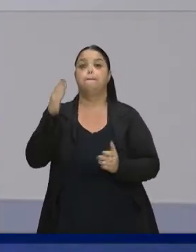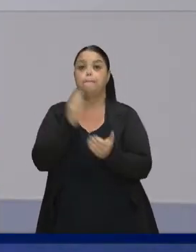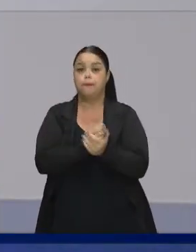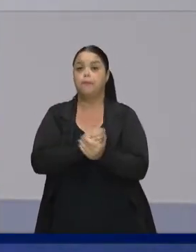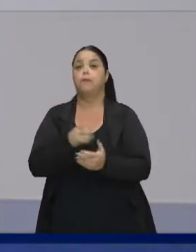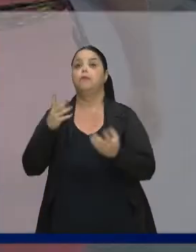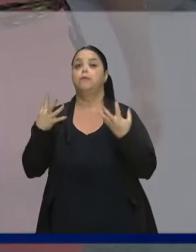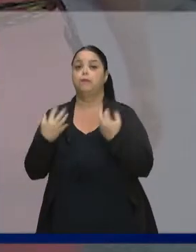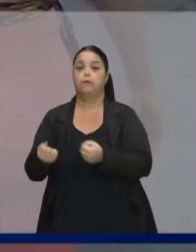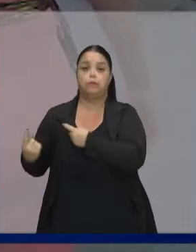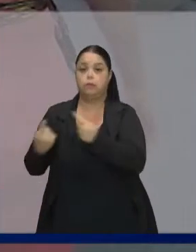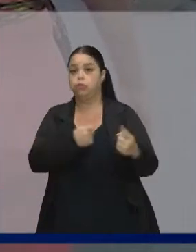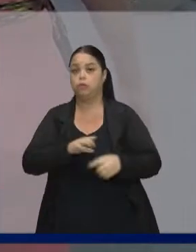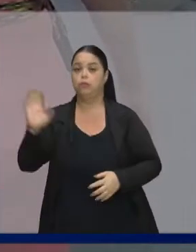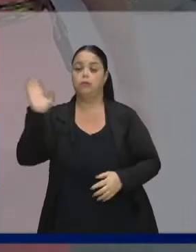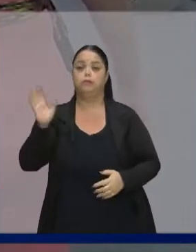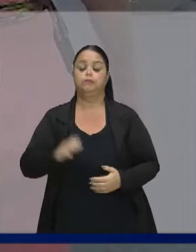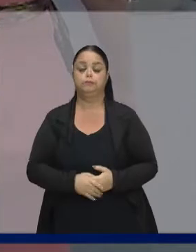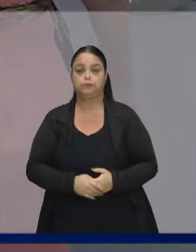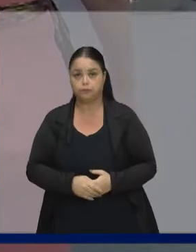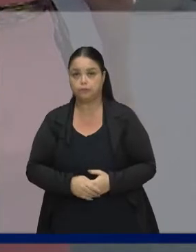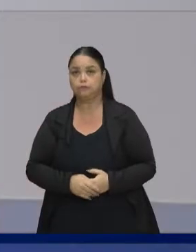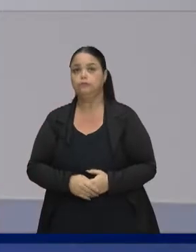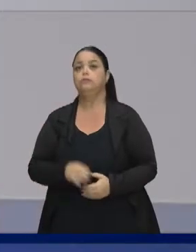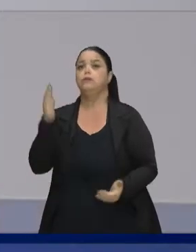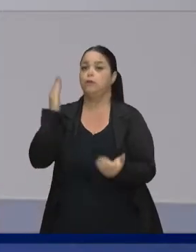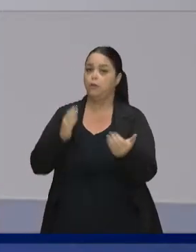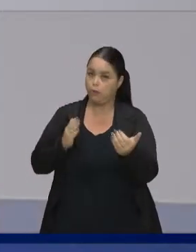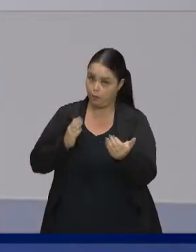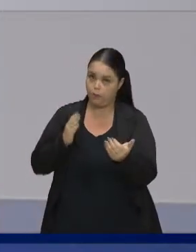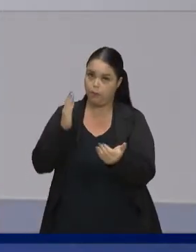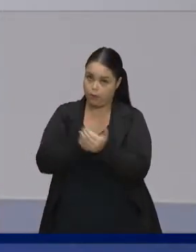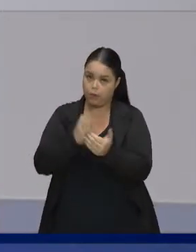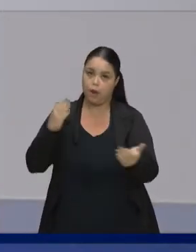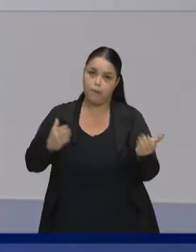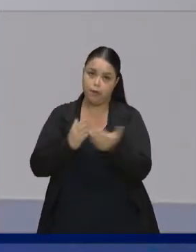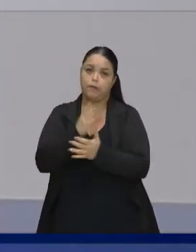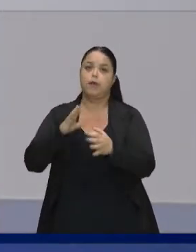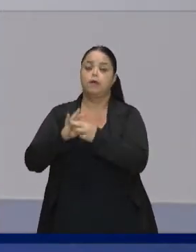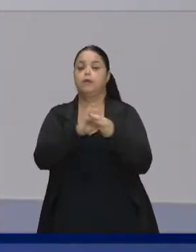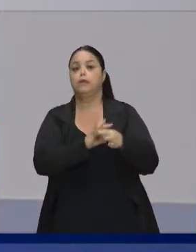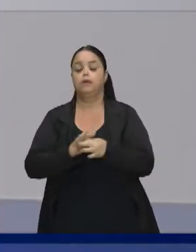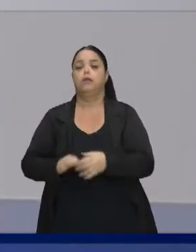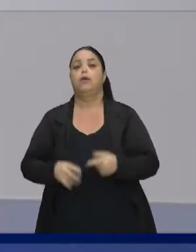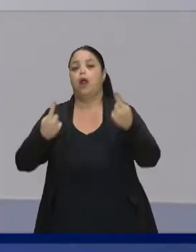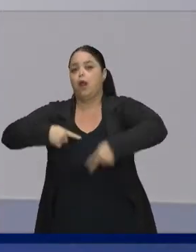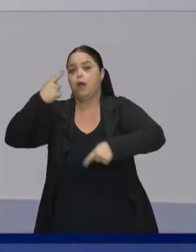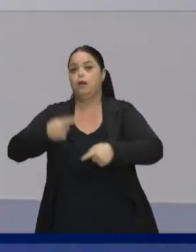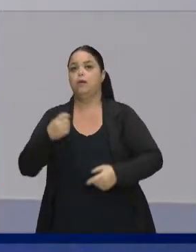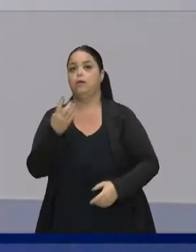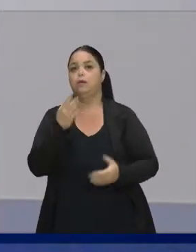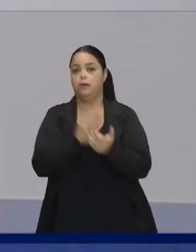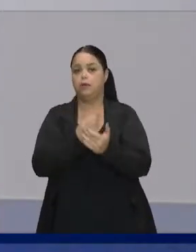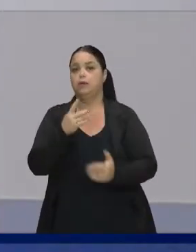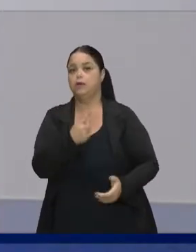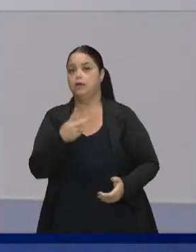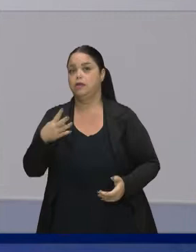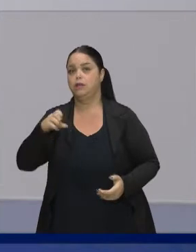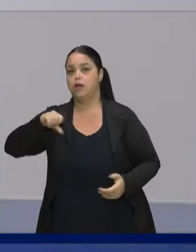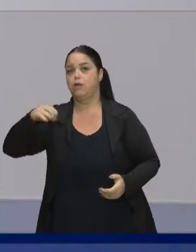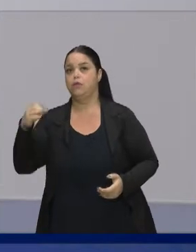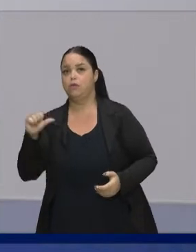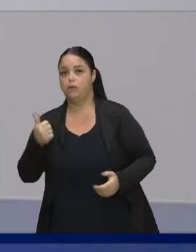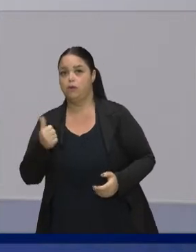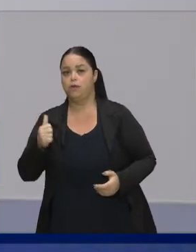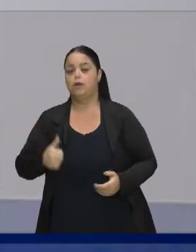em comissão. Os contrários manifestam. Nenhuma manifestação contrária. Processo aprovado por unanimidade. Em discussão, processo 13096-2021. Projeto